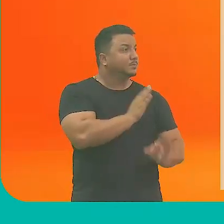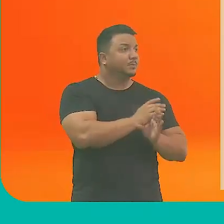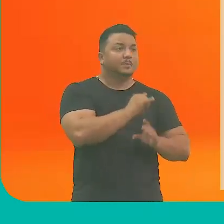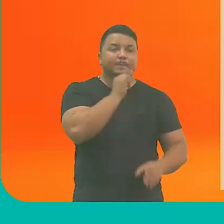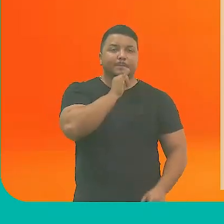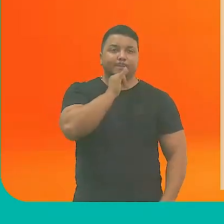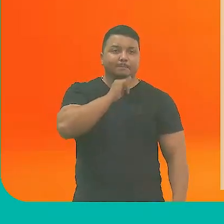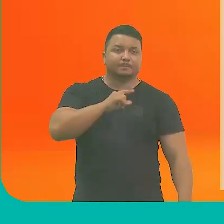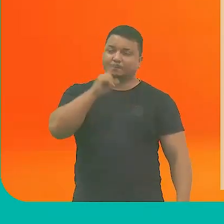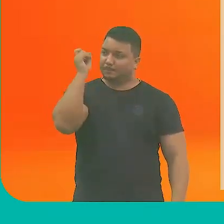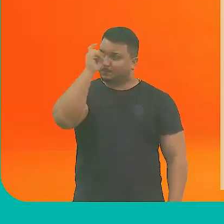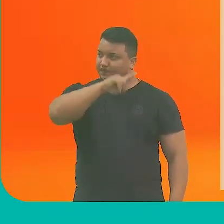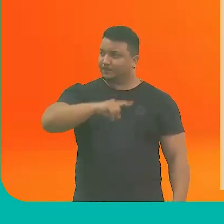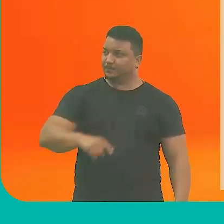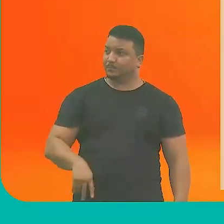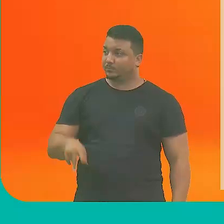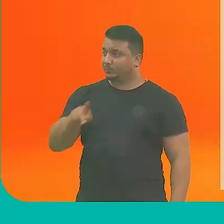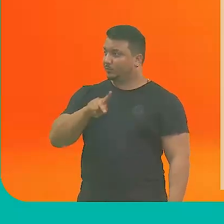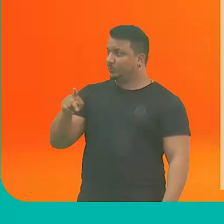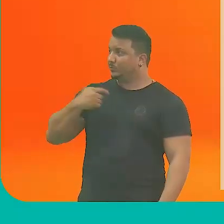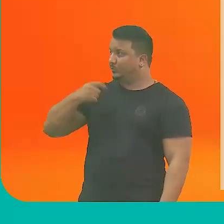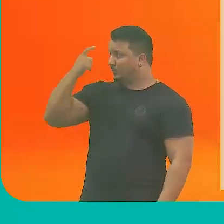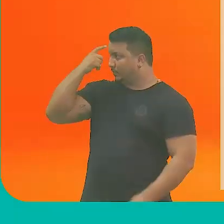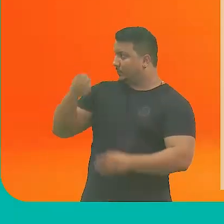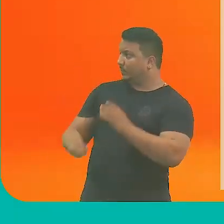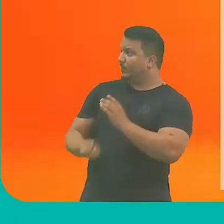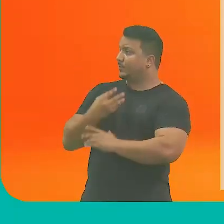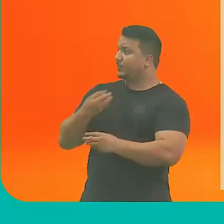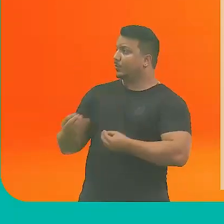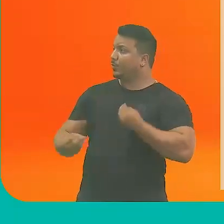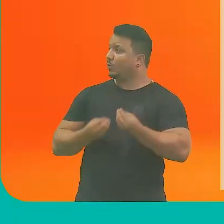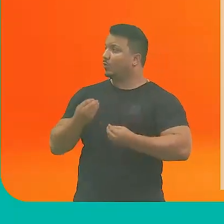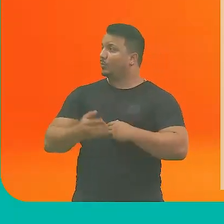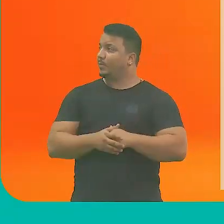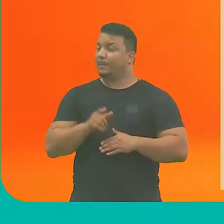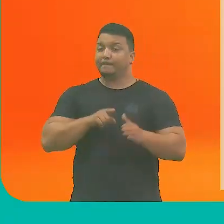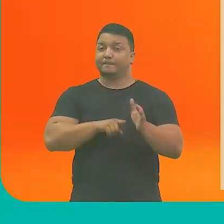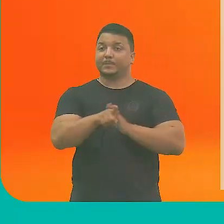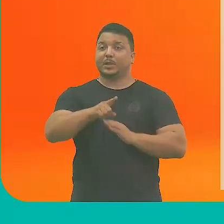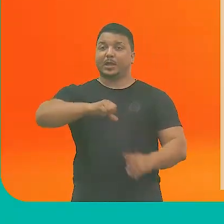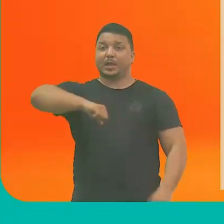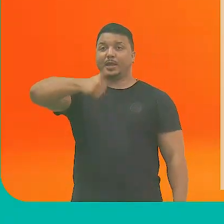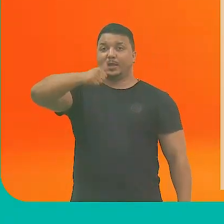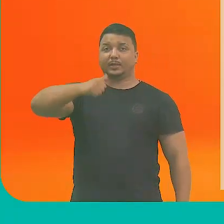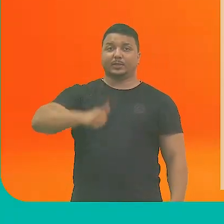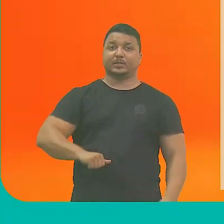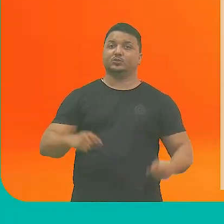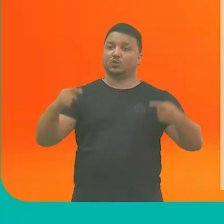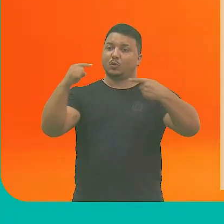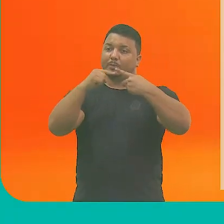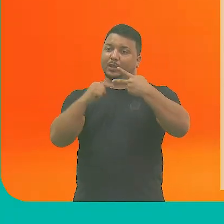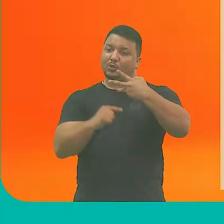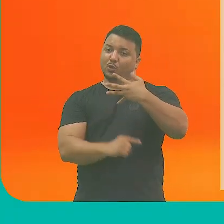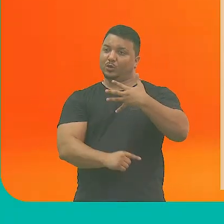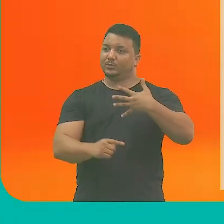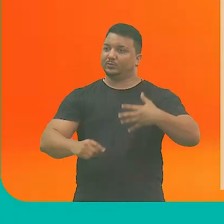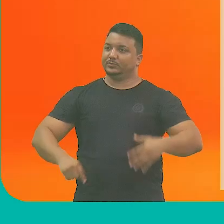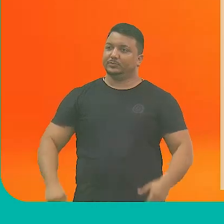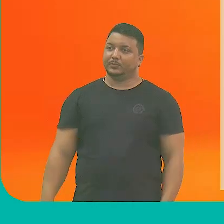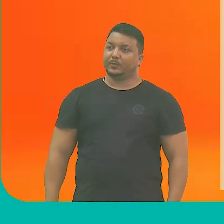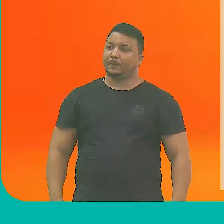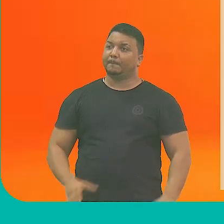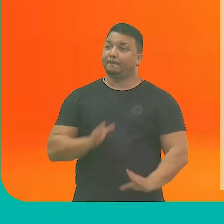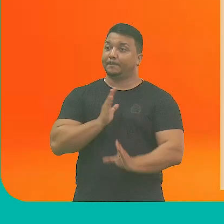de questão difícil para um professor de matemática elaborar, questão de análise combinatória.